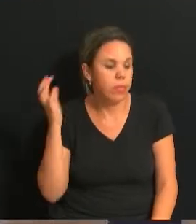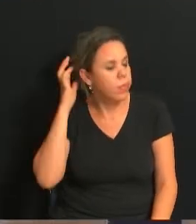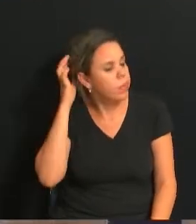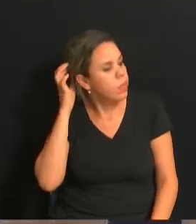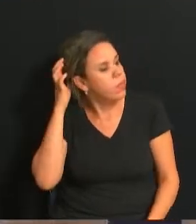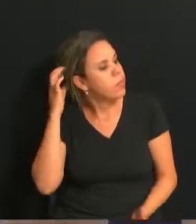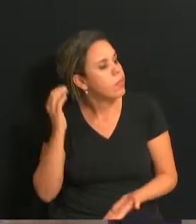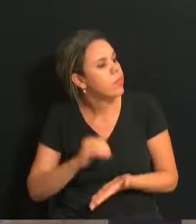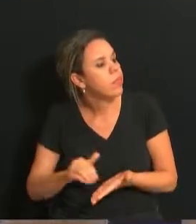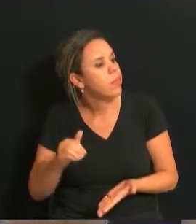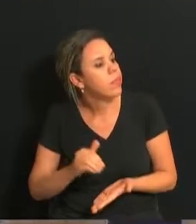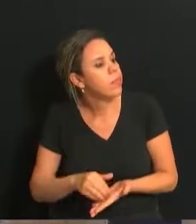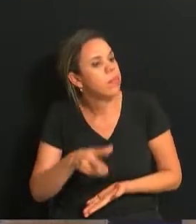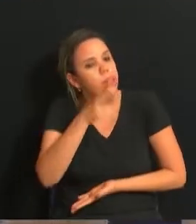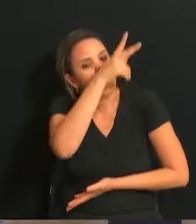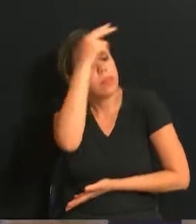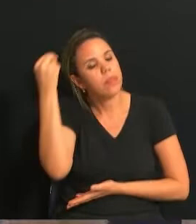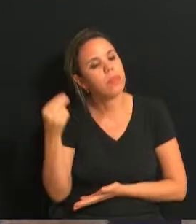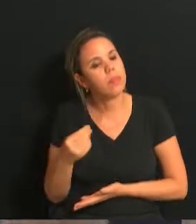Secretaria, do Executivo,